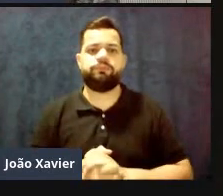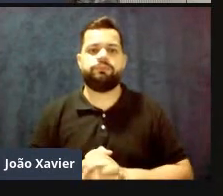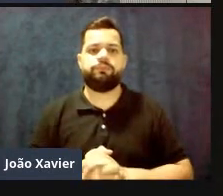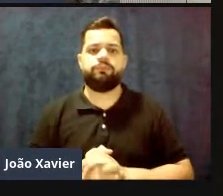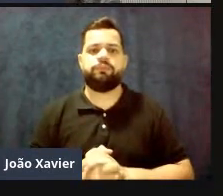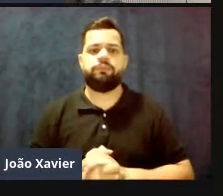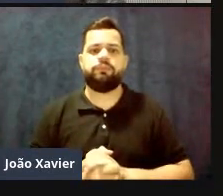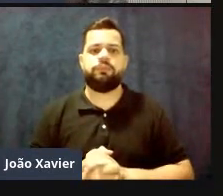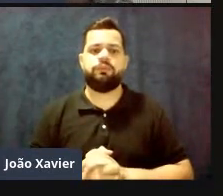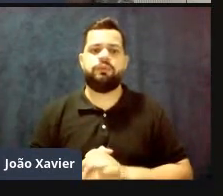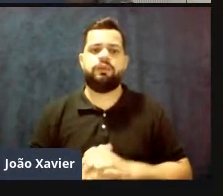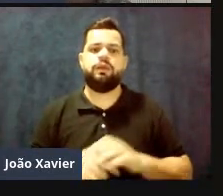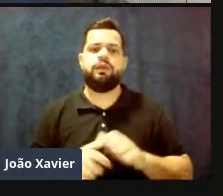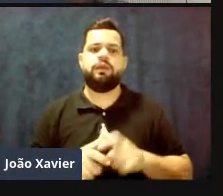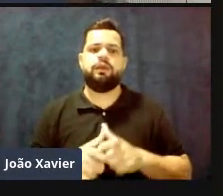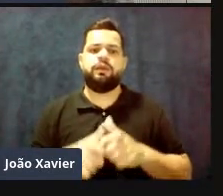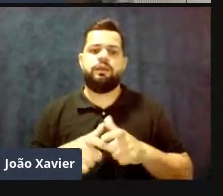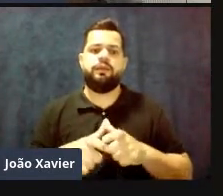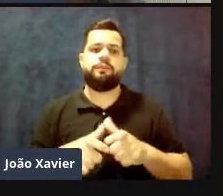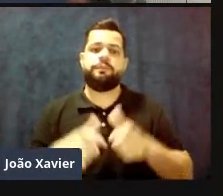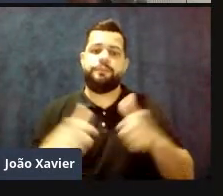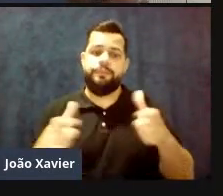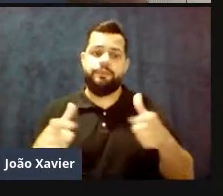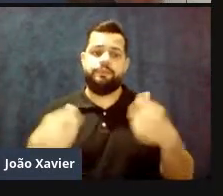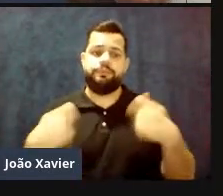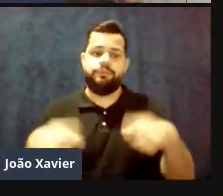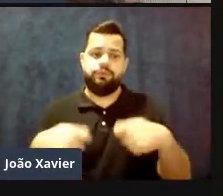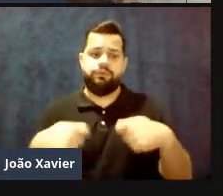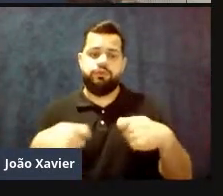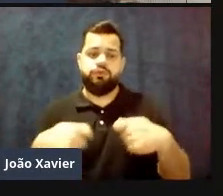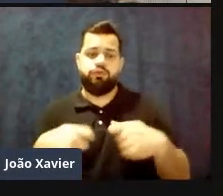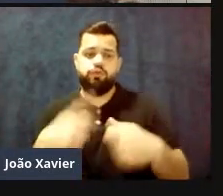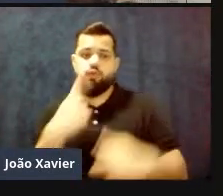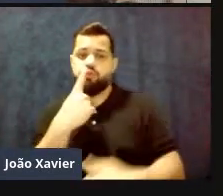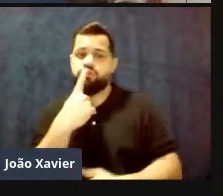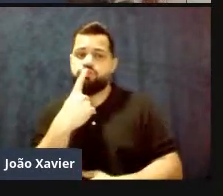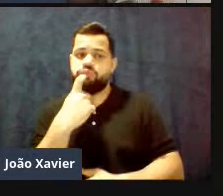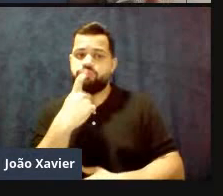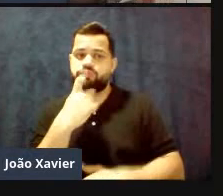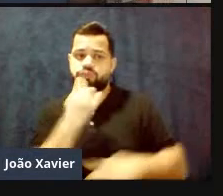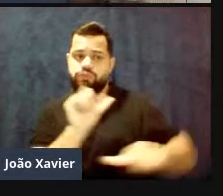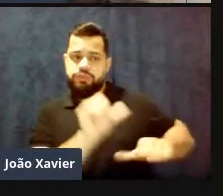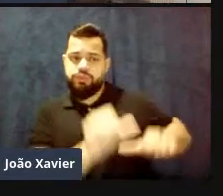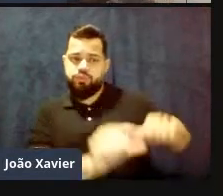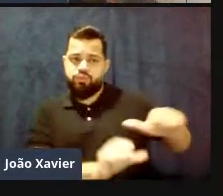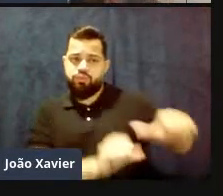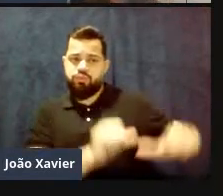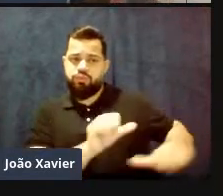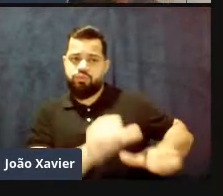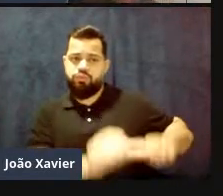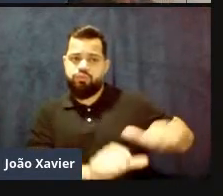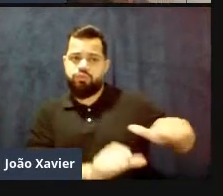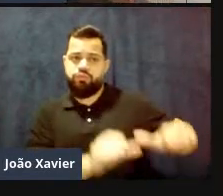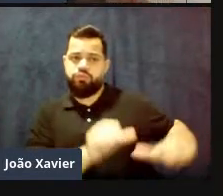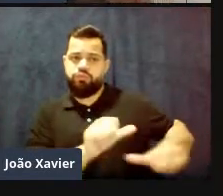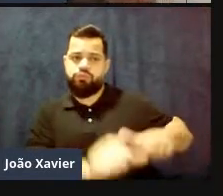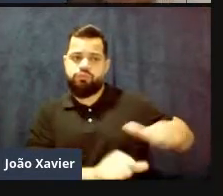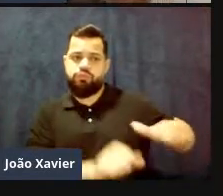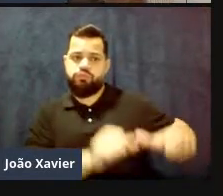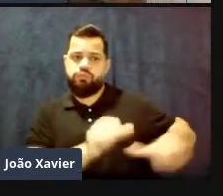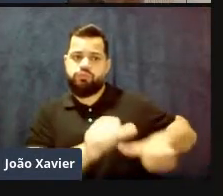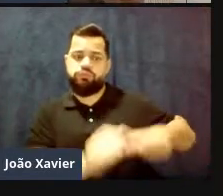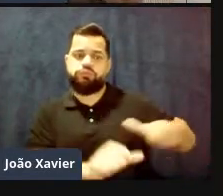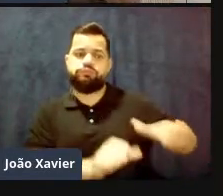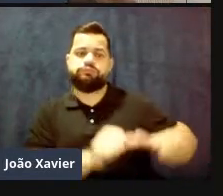40% do nosso público evoluiu para a hemodiálise. Então, tentem visualizar na mente de vocês o quão complexo é você atingir a